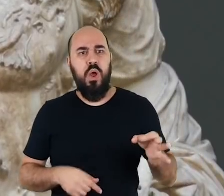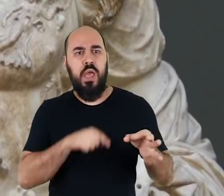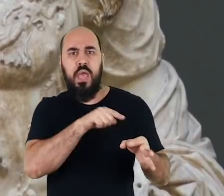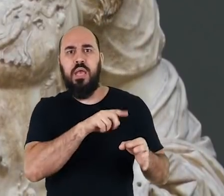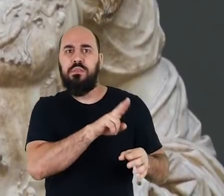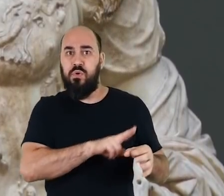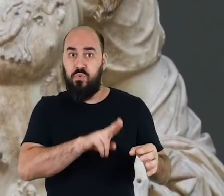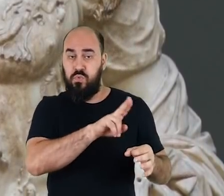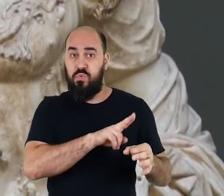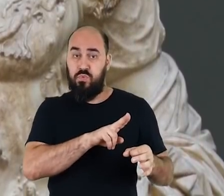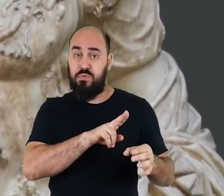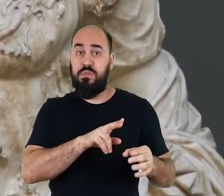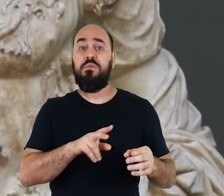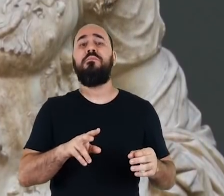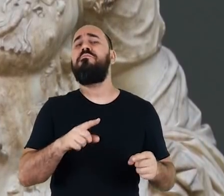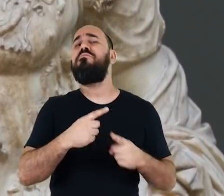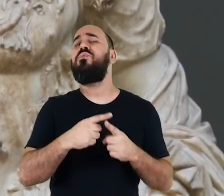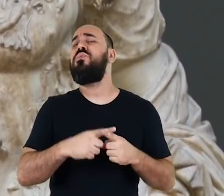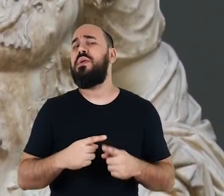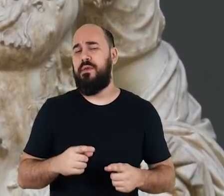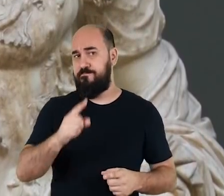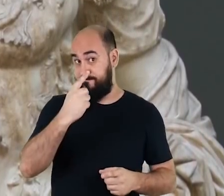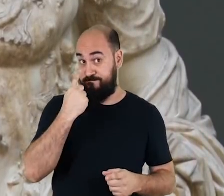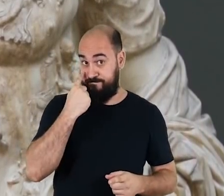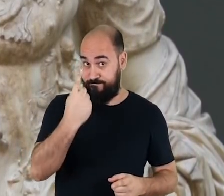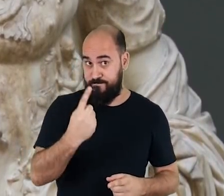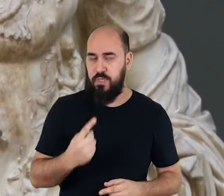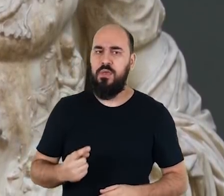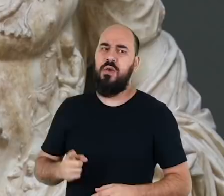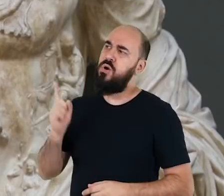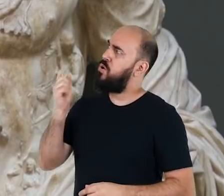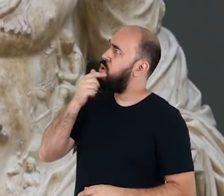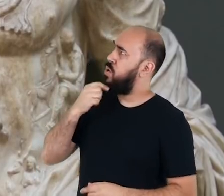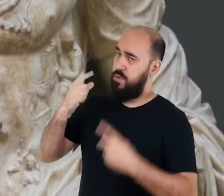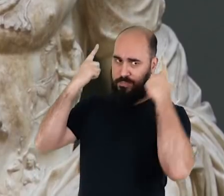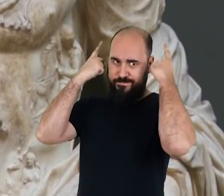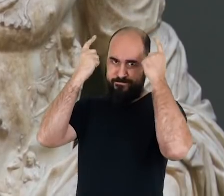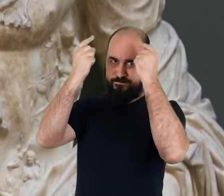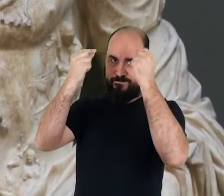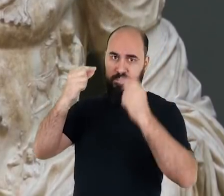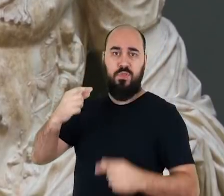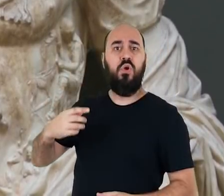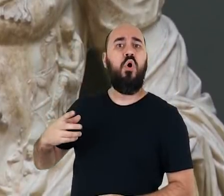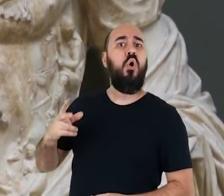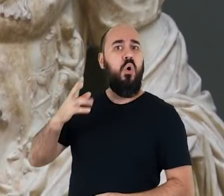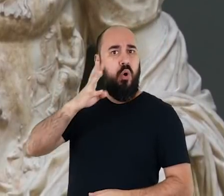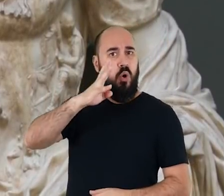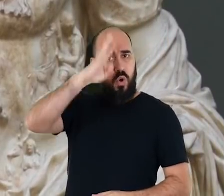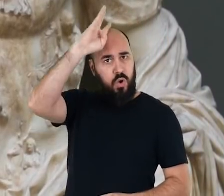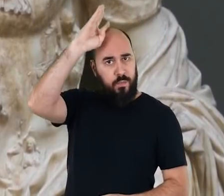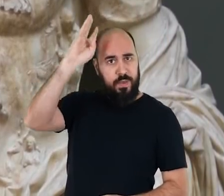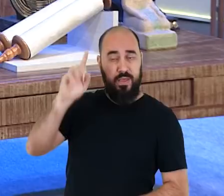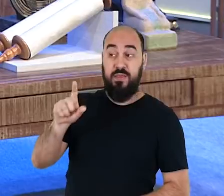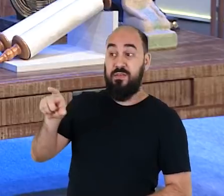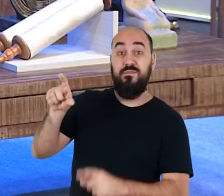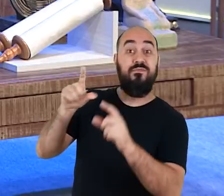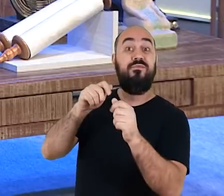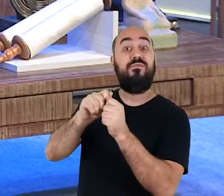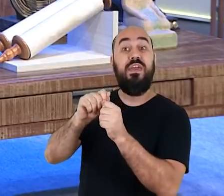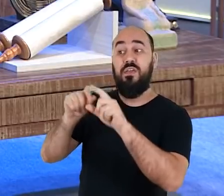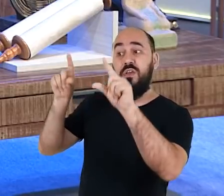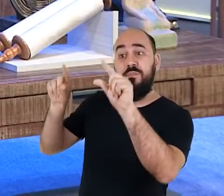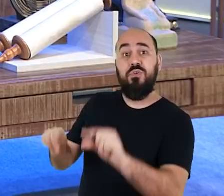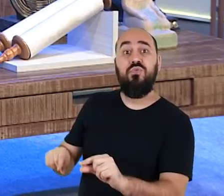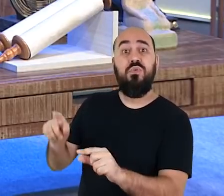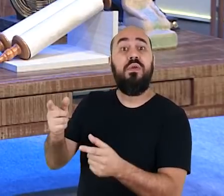em 19 a.C., o governo de Roma decidiu reduzir a pureza das moedas de prata de Tiro. Aí